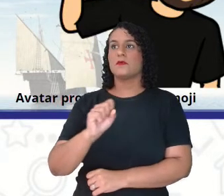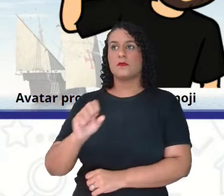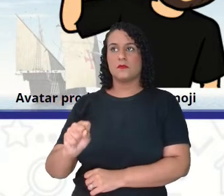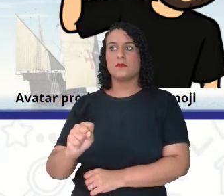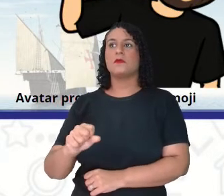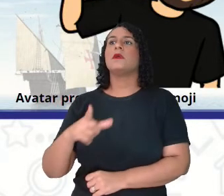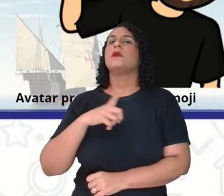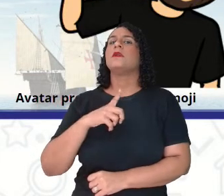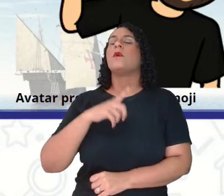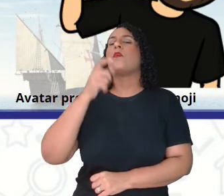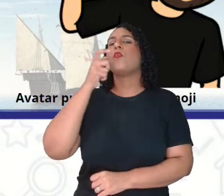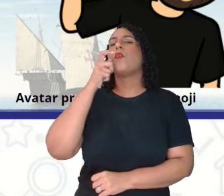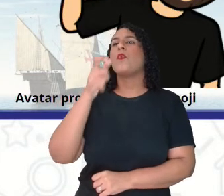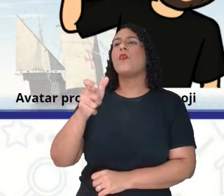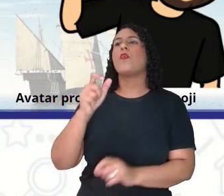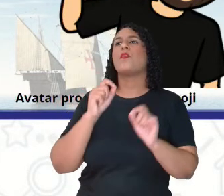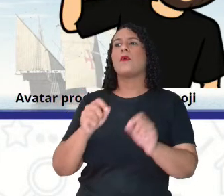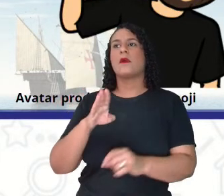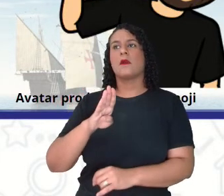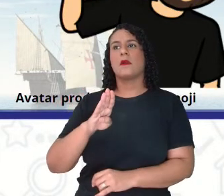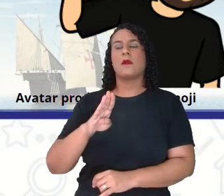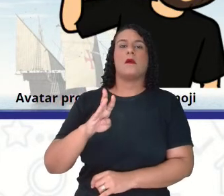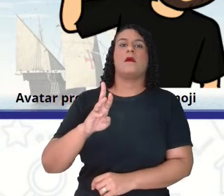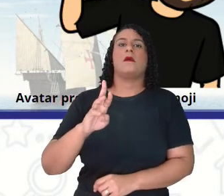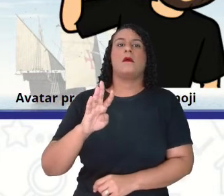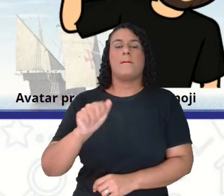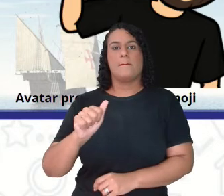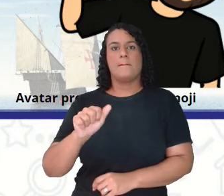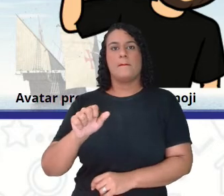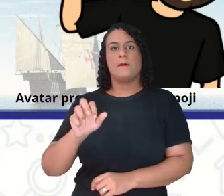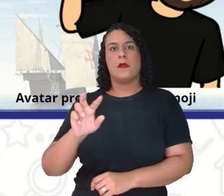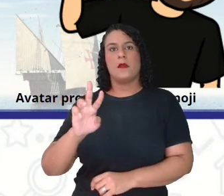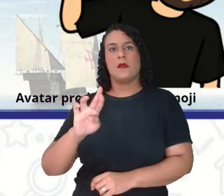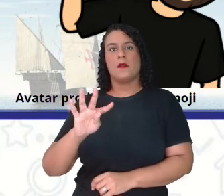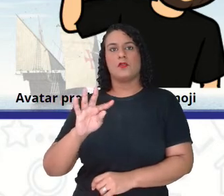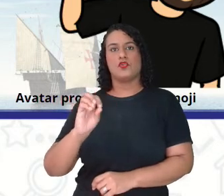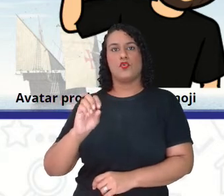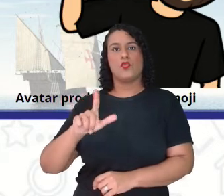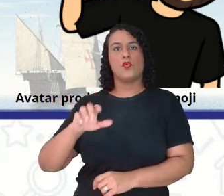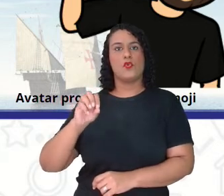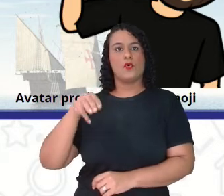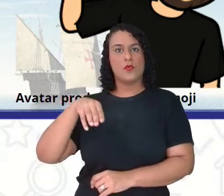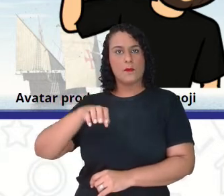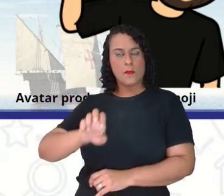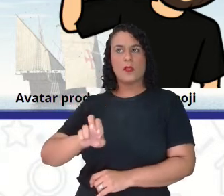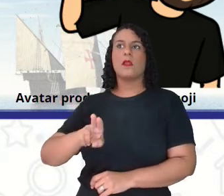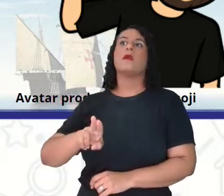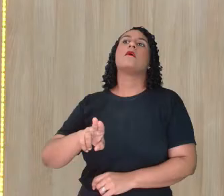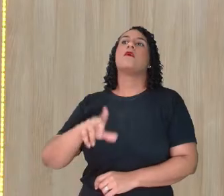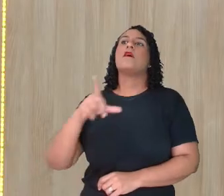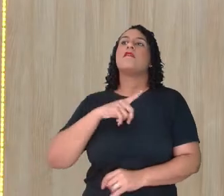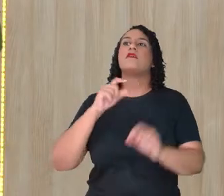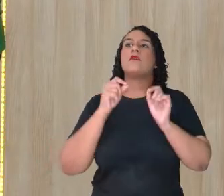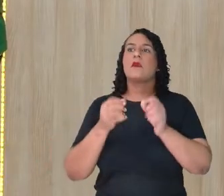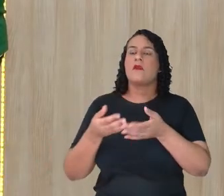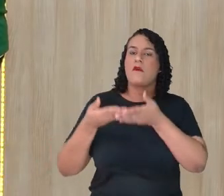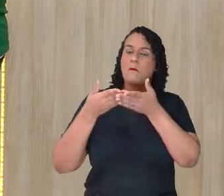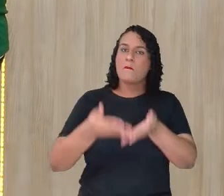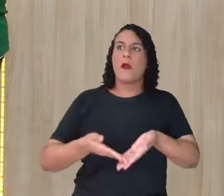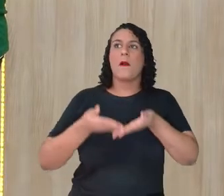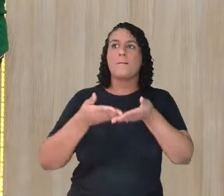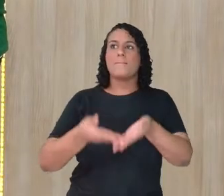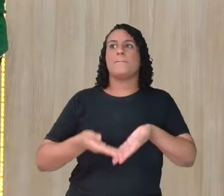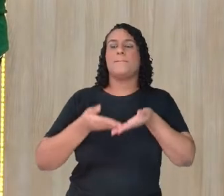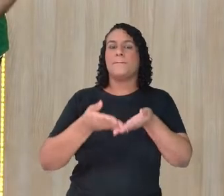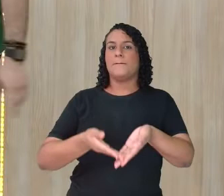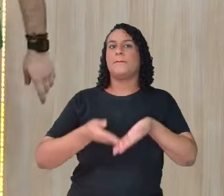1488 tem uma coisa interessante, né? Bartolomeu Dias, ele vai dobrar ali o Cabo da Boa Esperança.